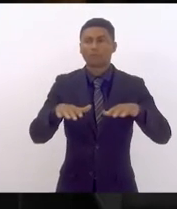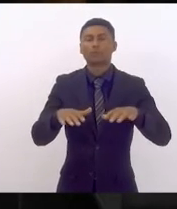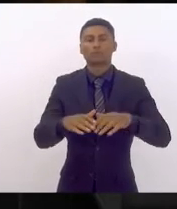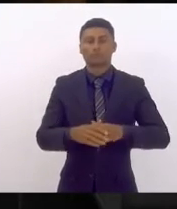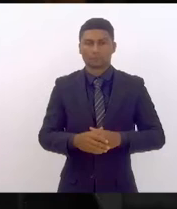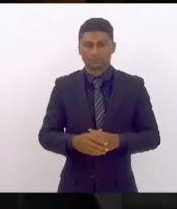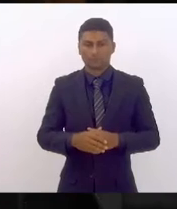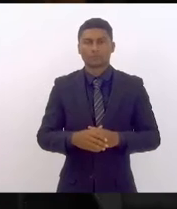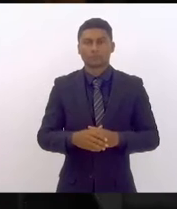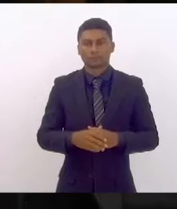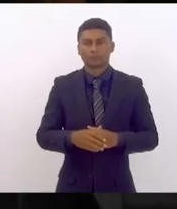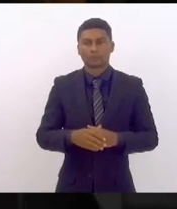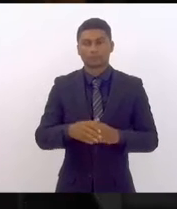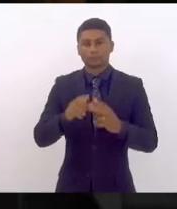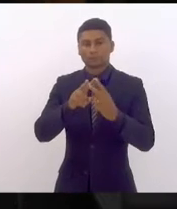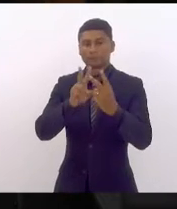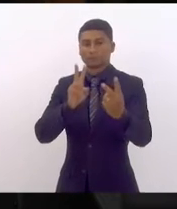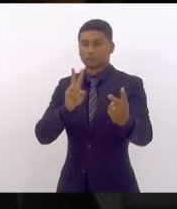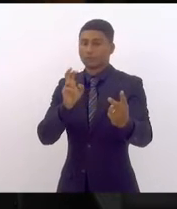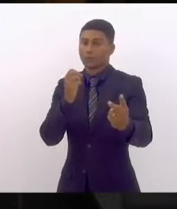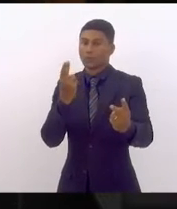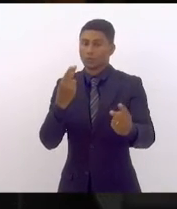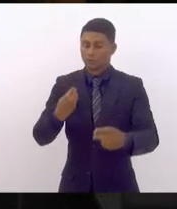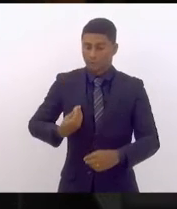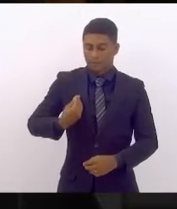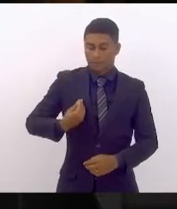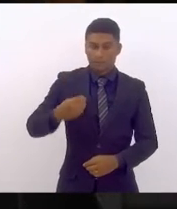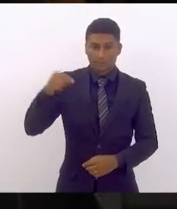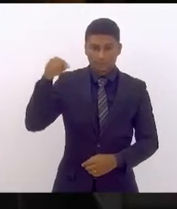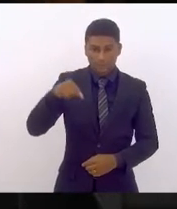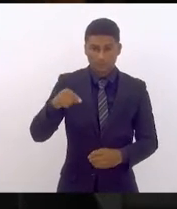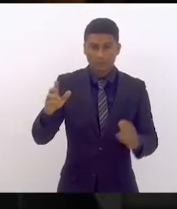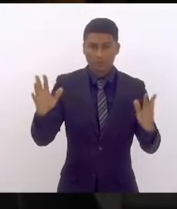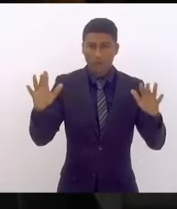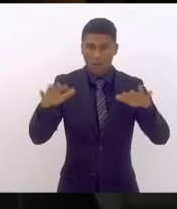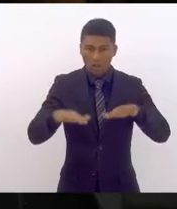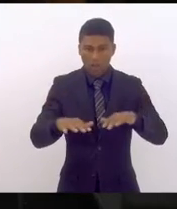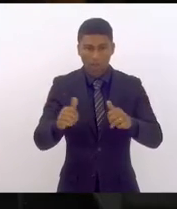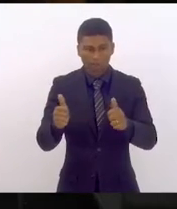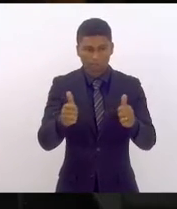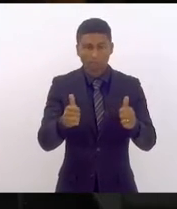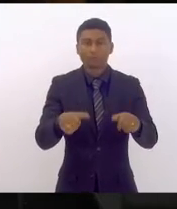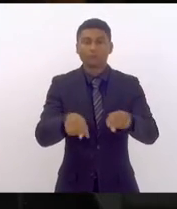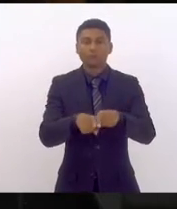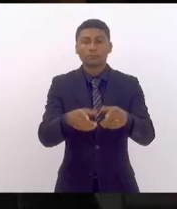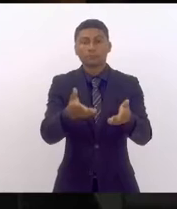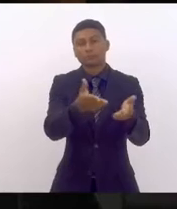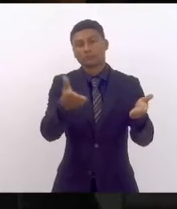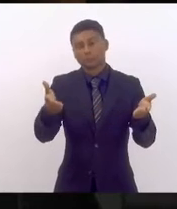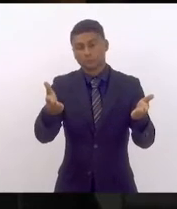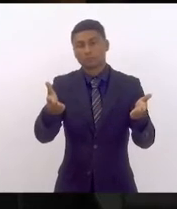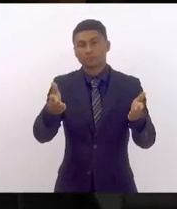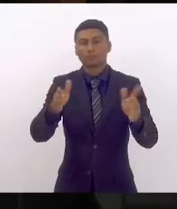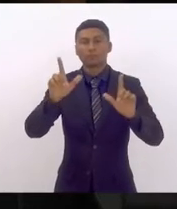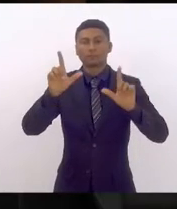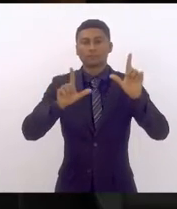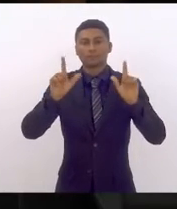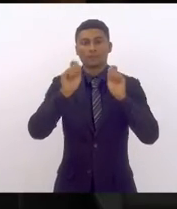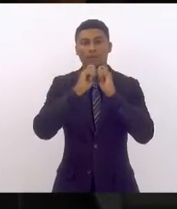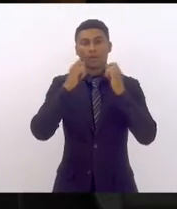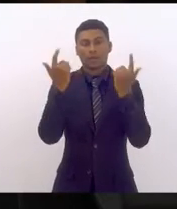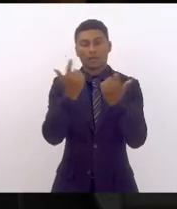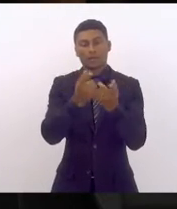forma remota ou presencial senhoras e senhores telespectadores da